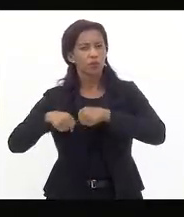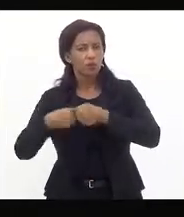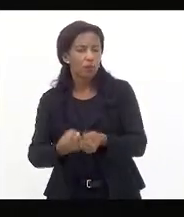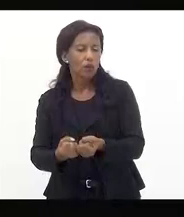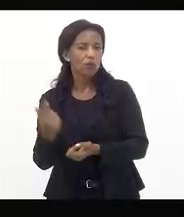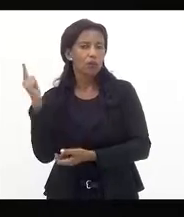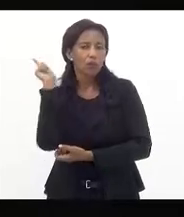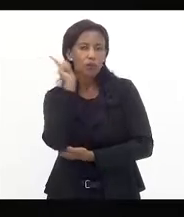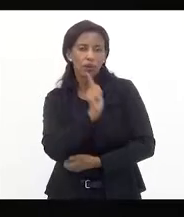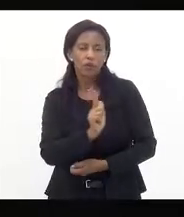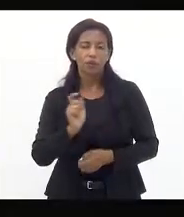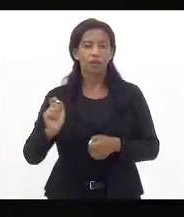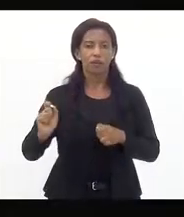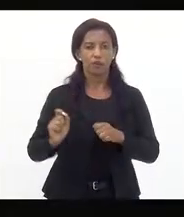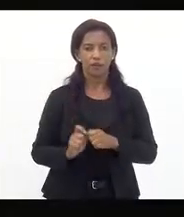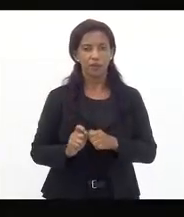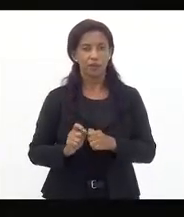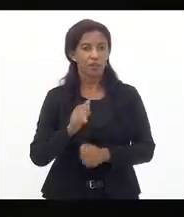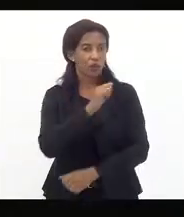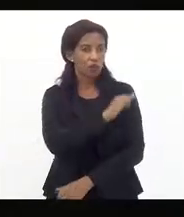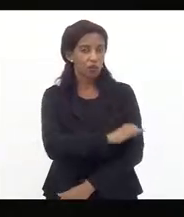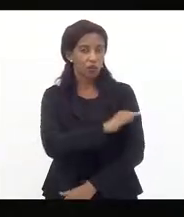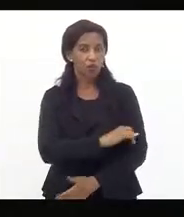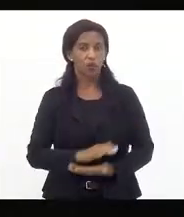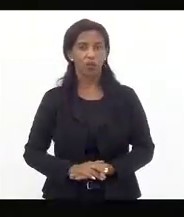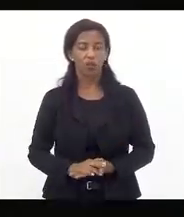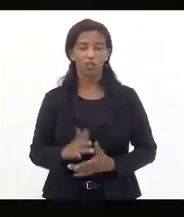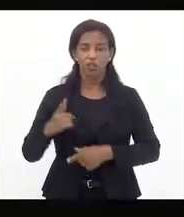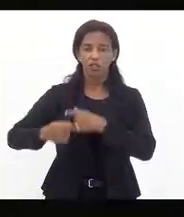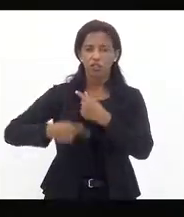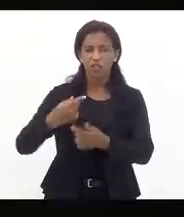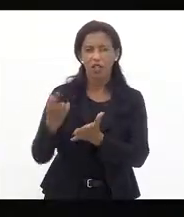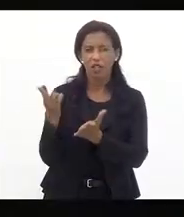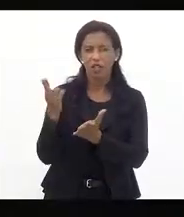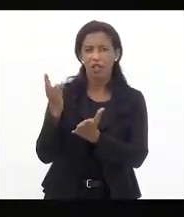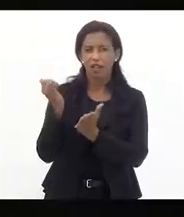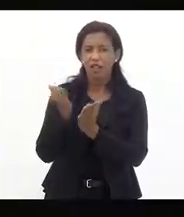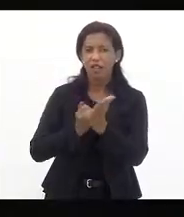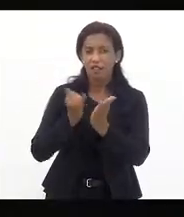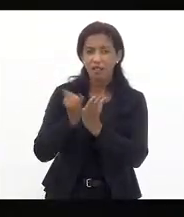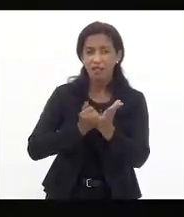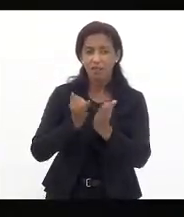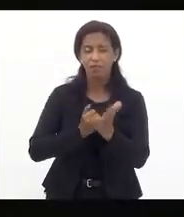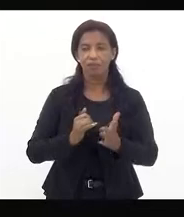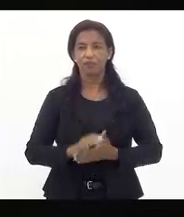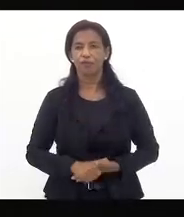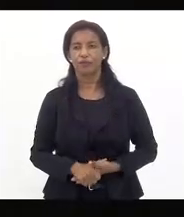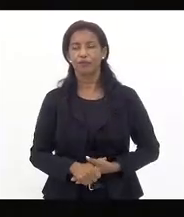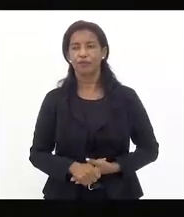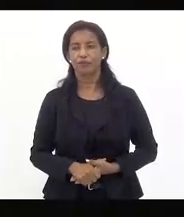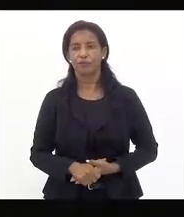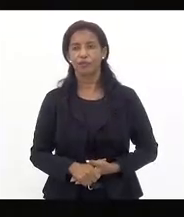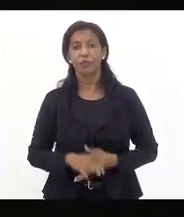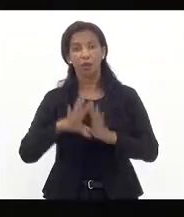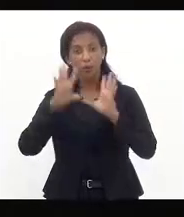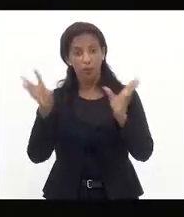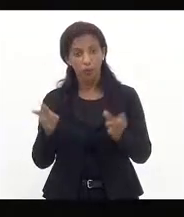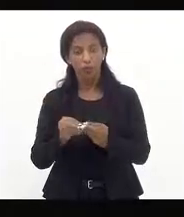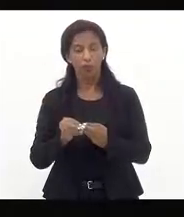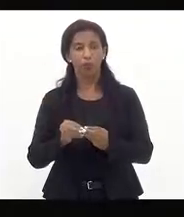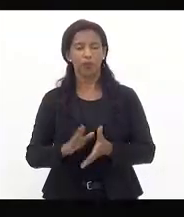gente consiga fazer com que o Rio de Janeiro gere receita. Para concluir, deputada. E